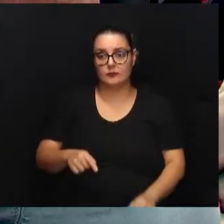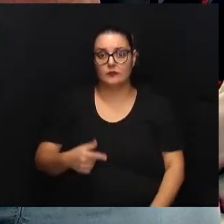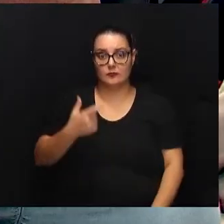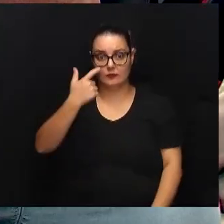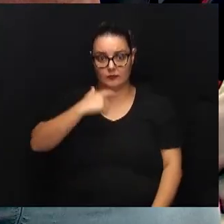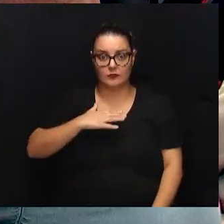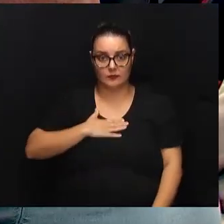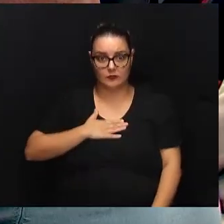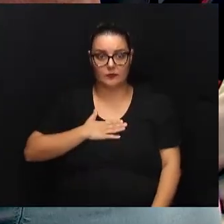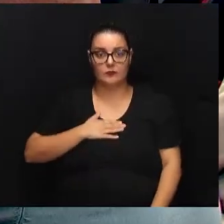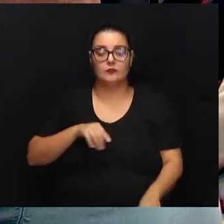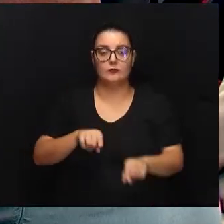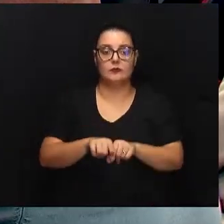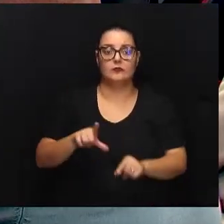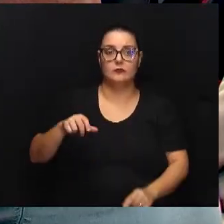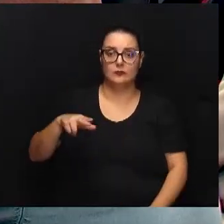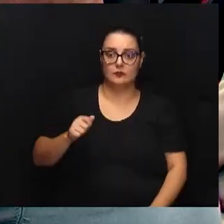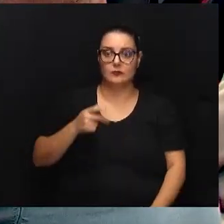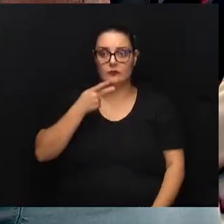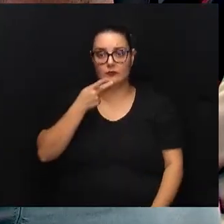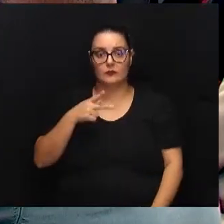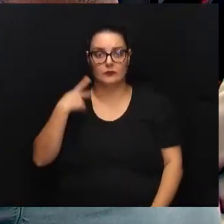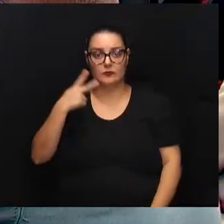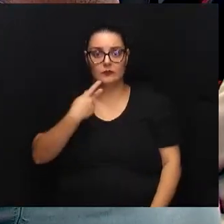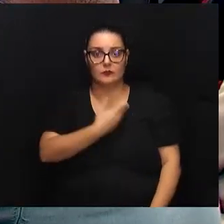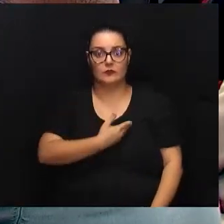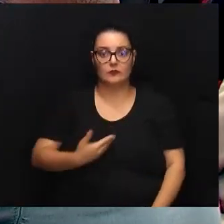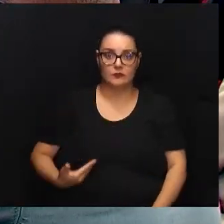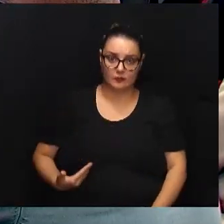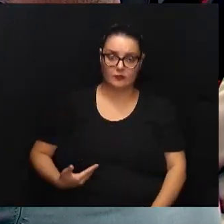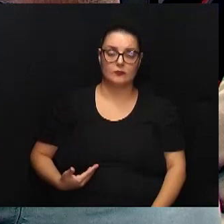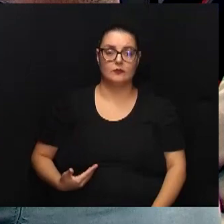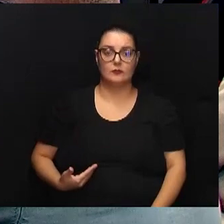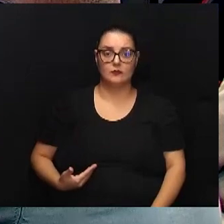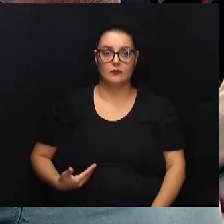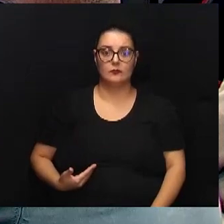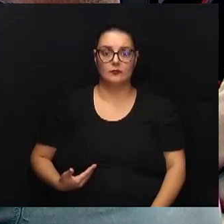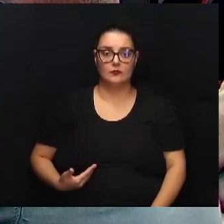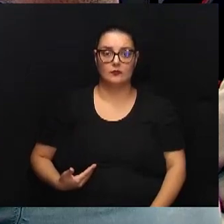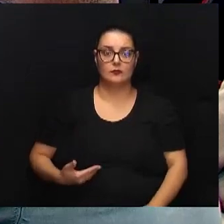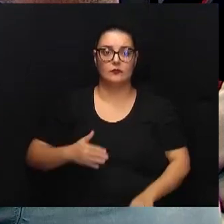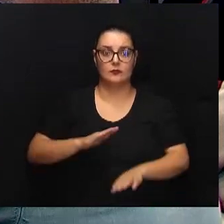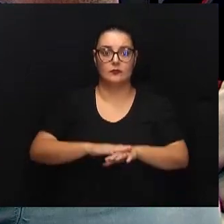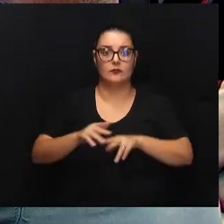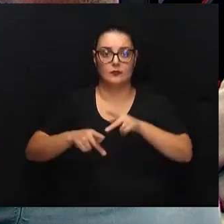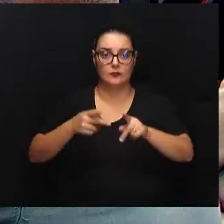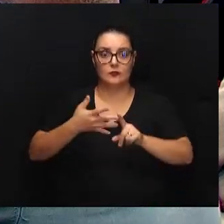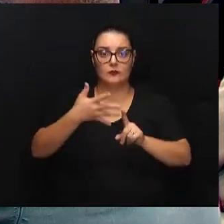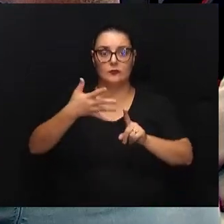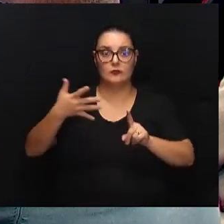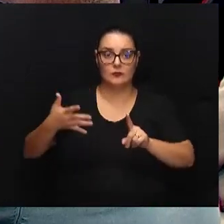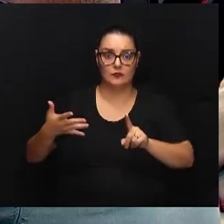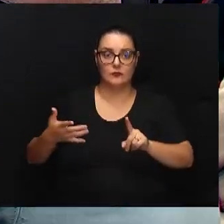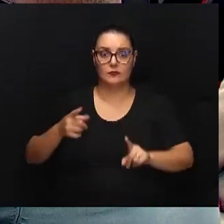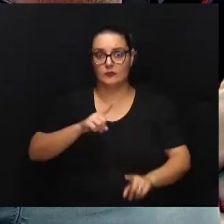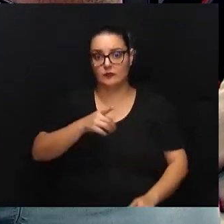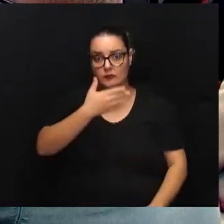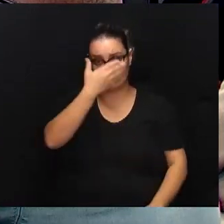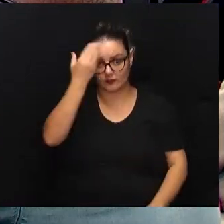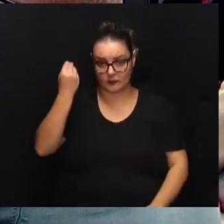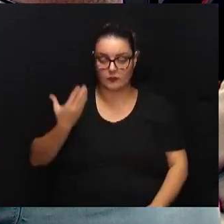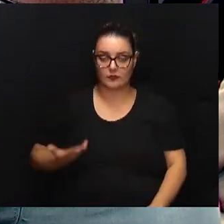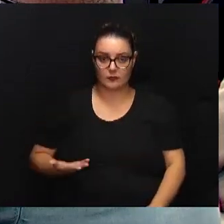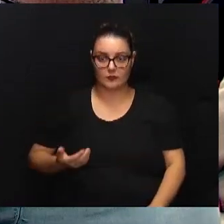tanto eu quanto a Lena, a gente fala da política pública e da atividade feita pela